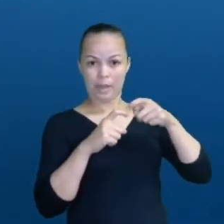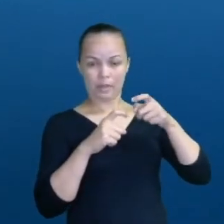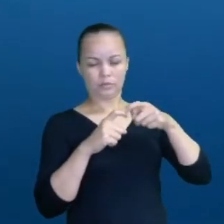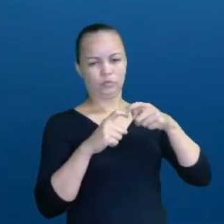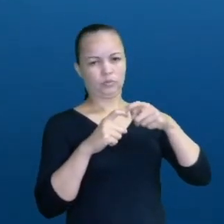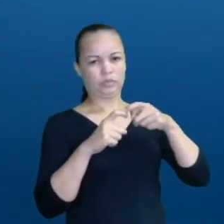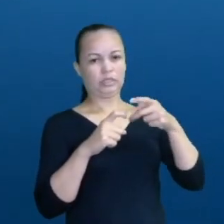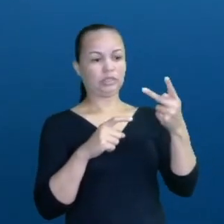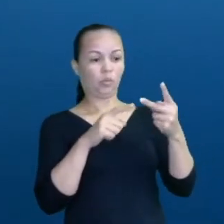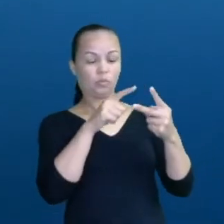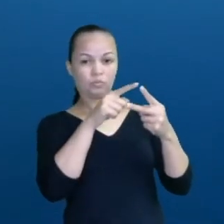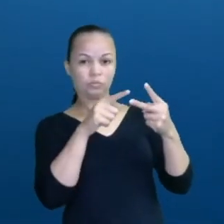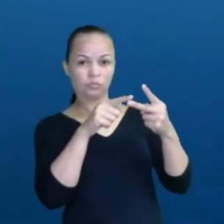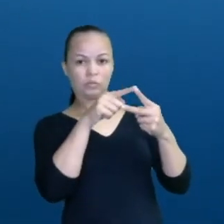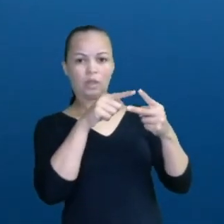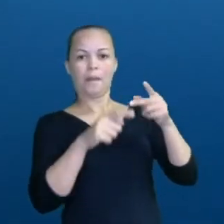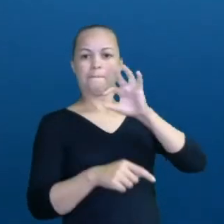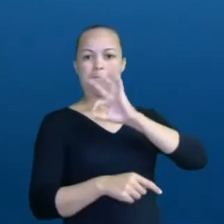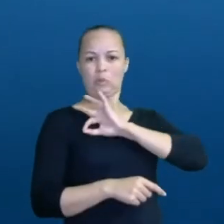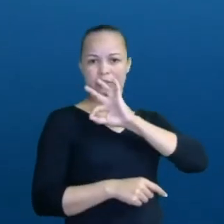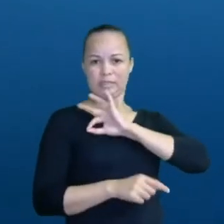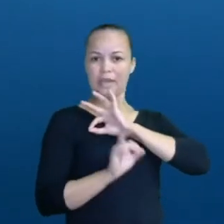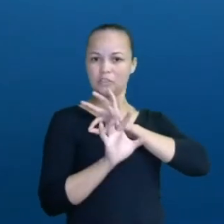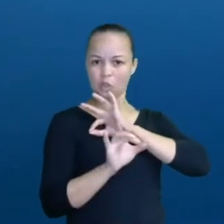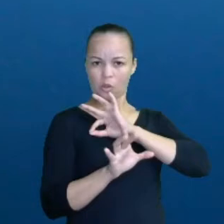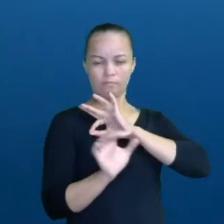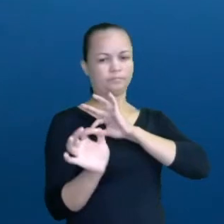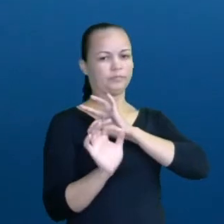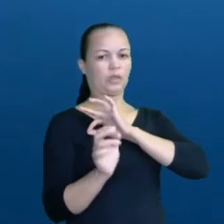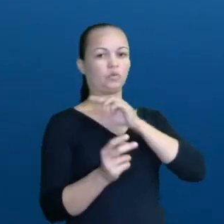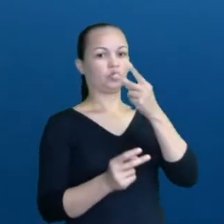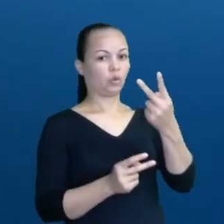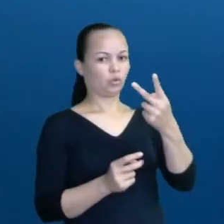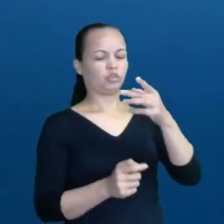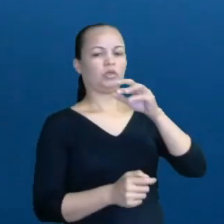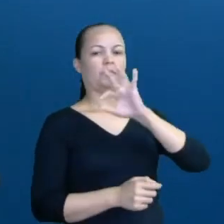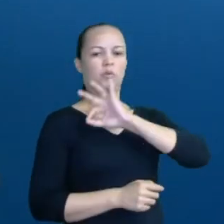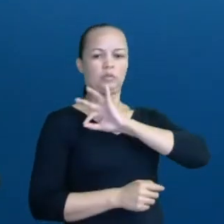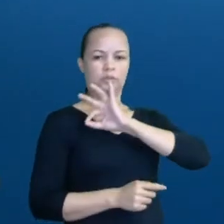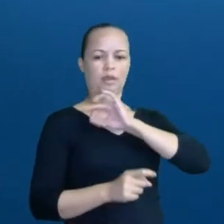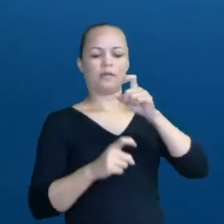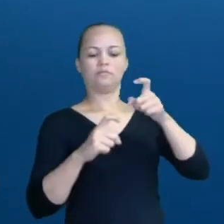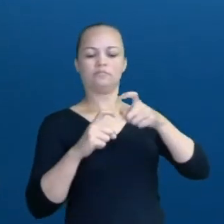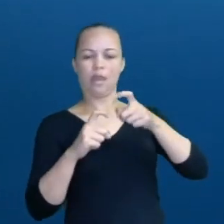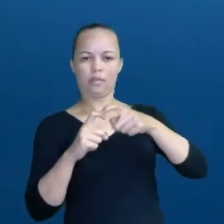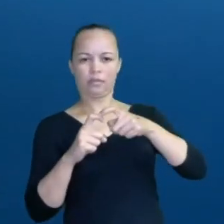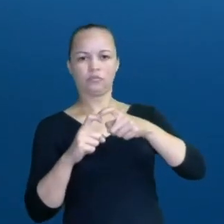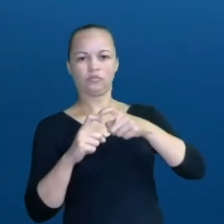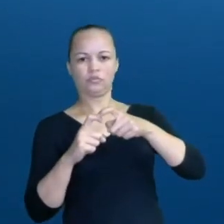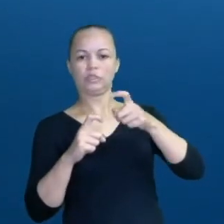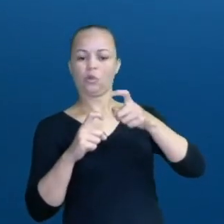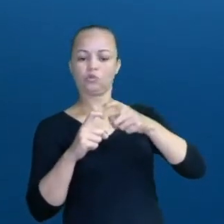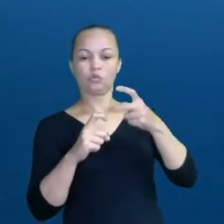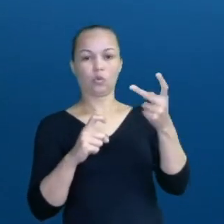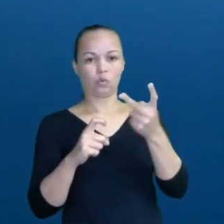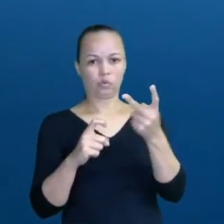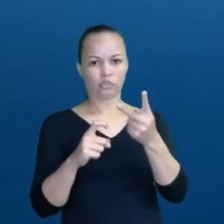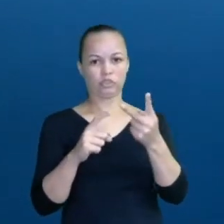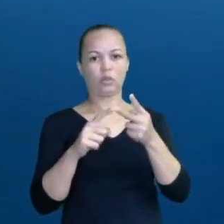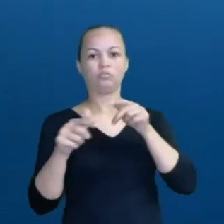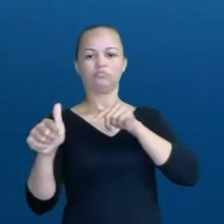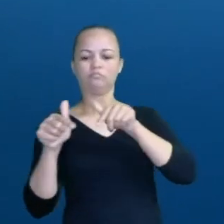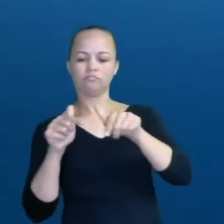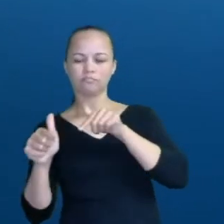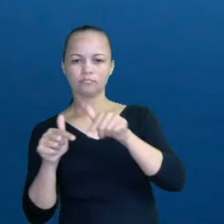não é apenas um núcleo, policiais, não. São dois núcleos, policiais e médicos. São dois núcleos.